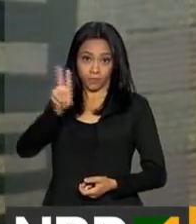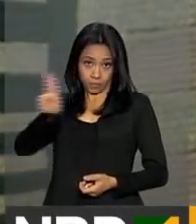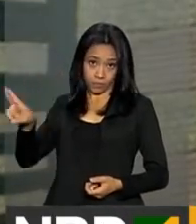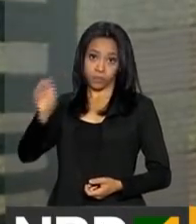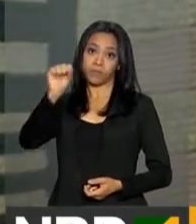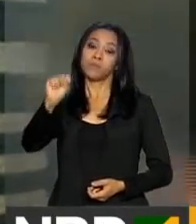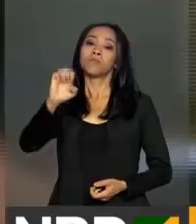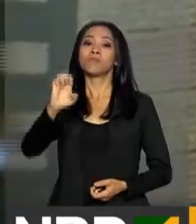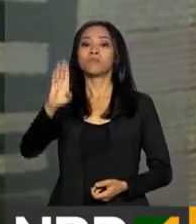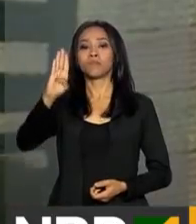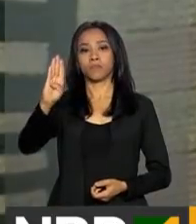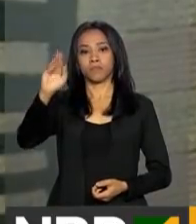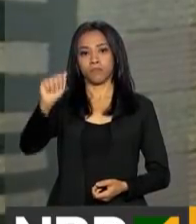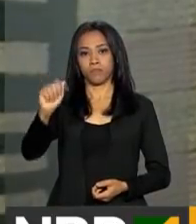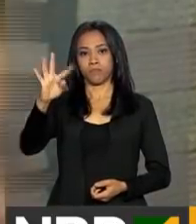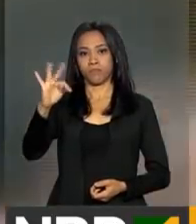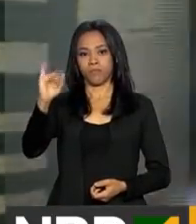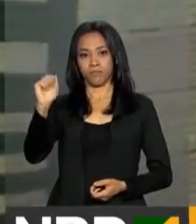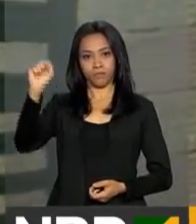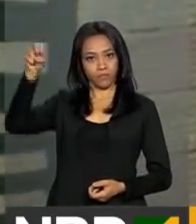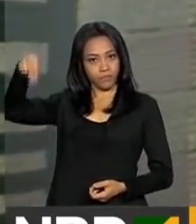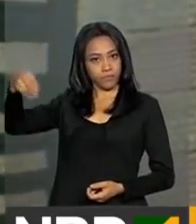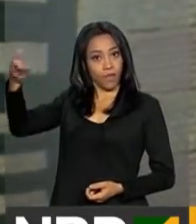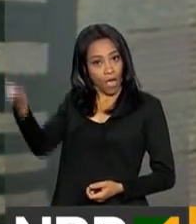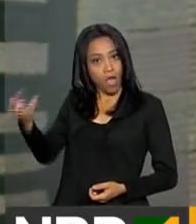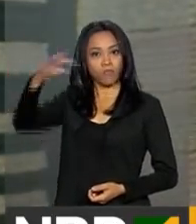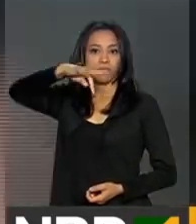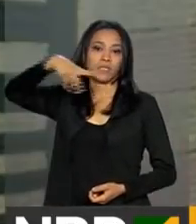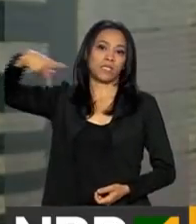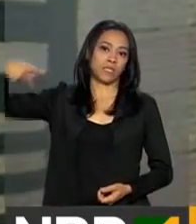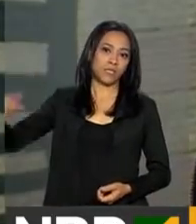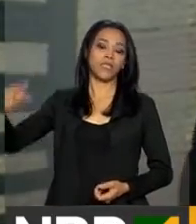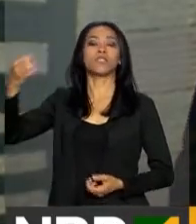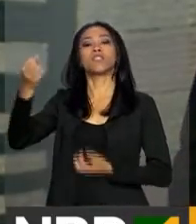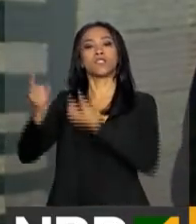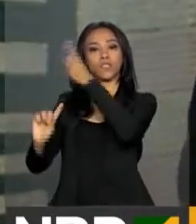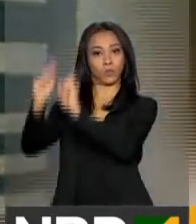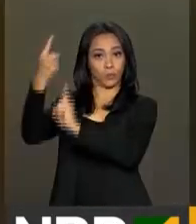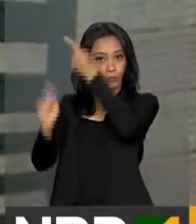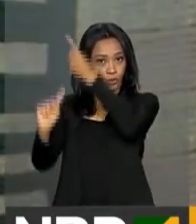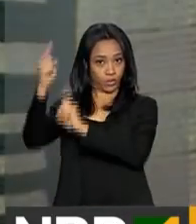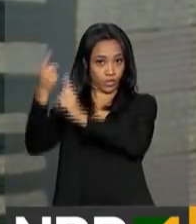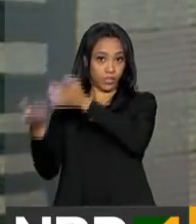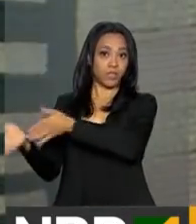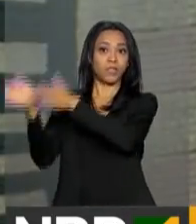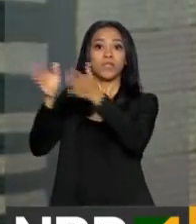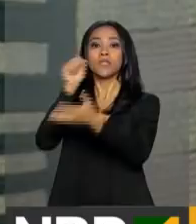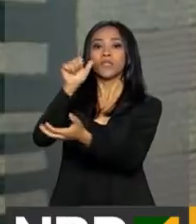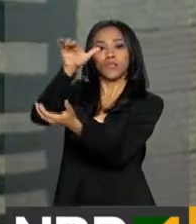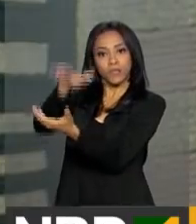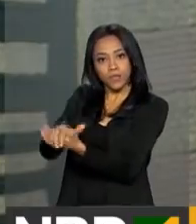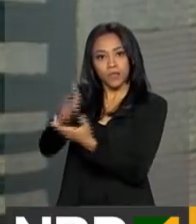Sebastián Piñera, presidente da República do Chile, e senhora Cecília Morel,